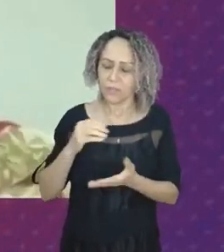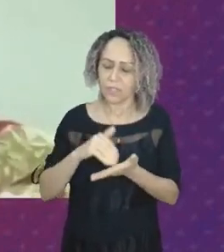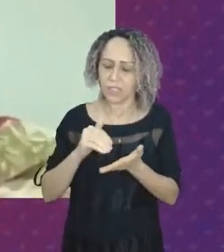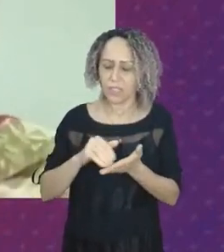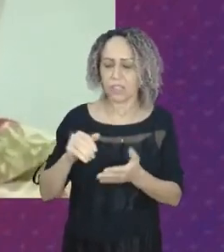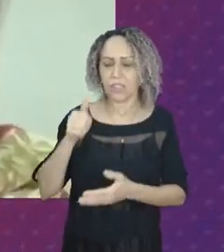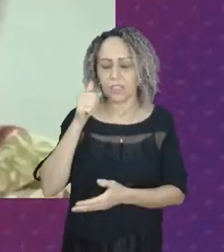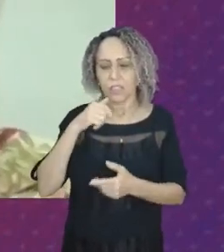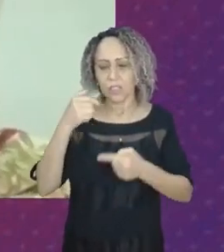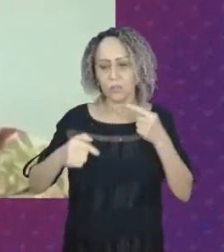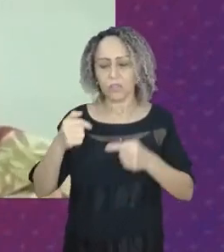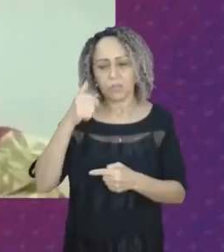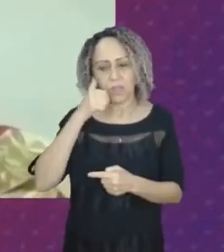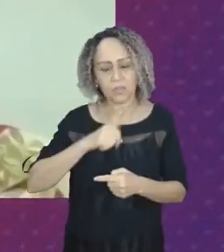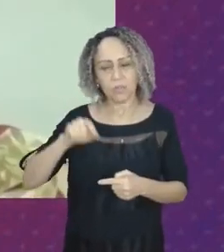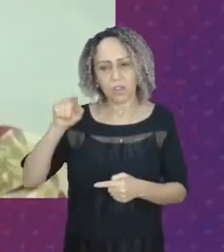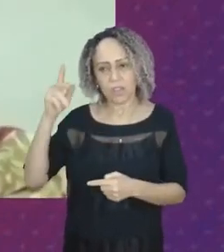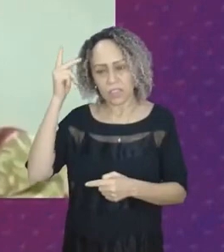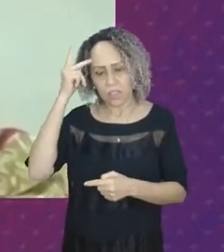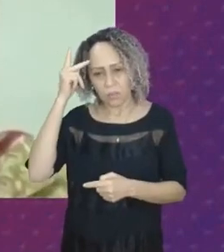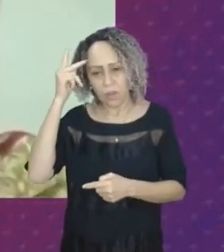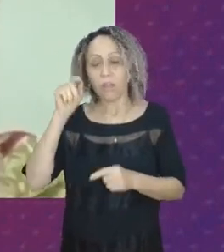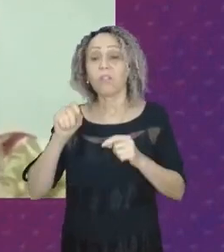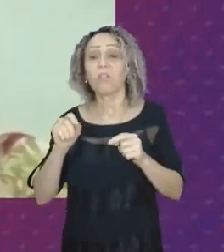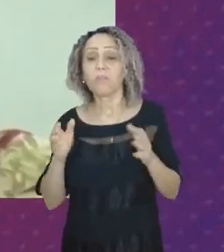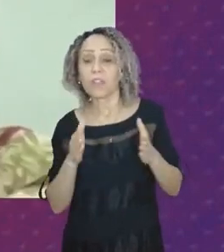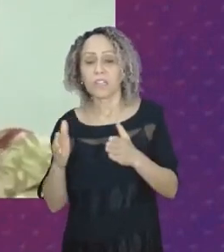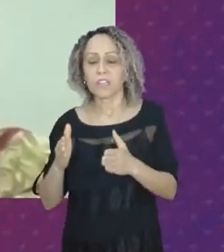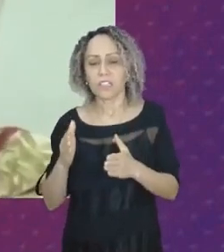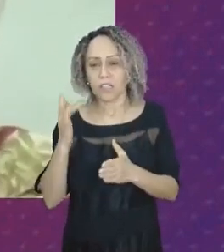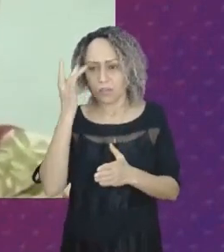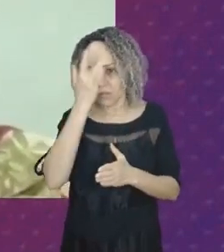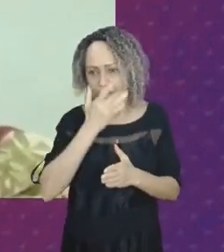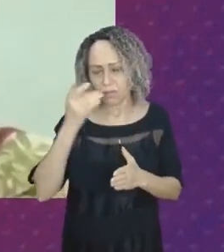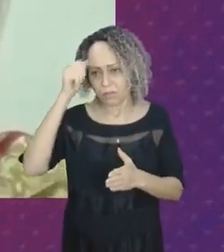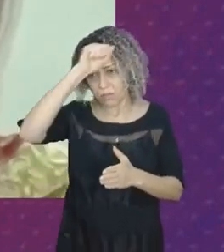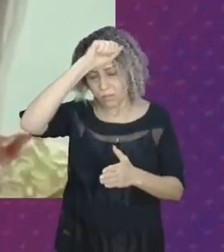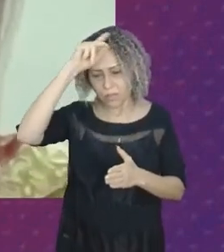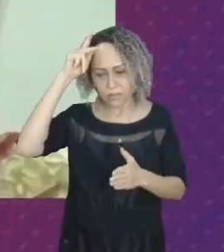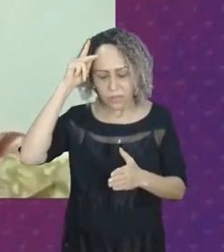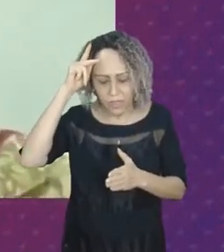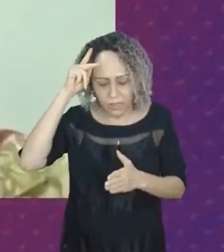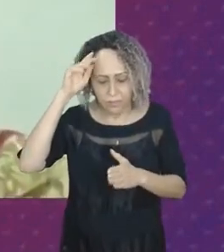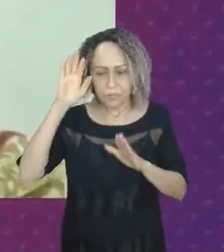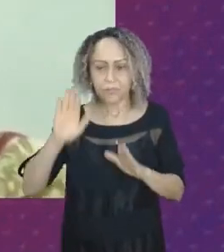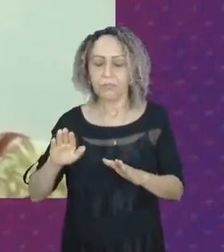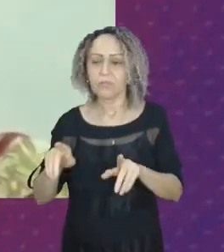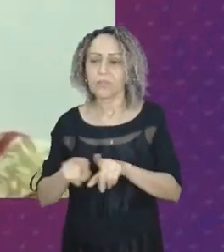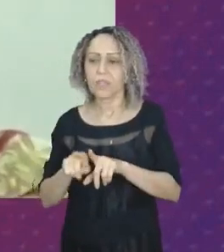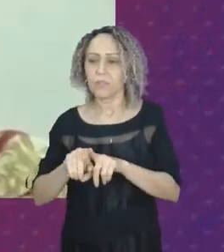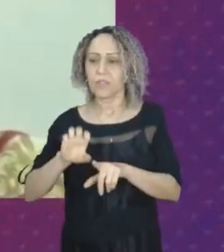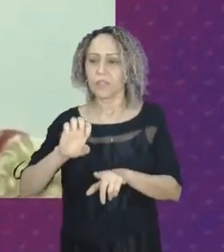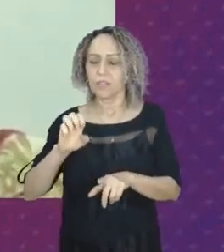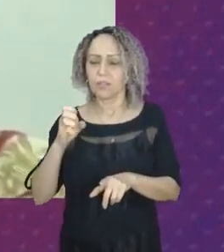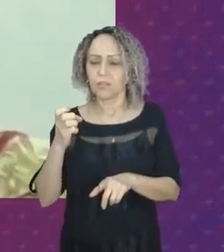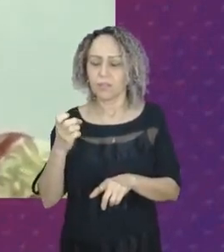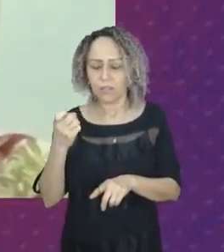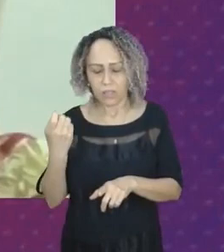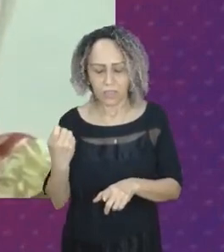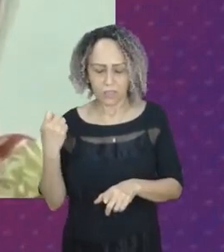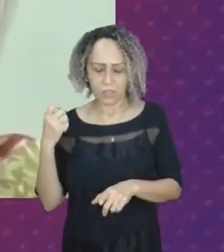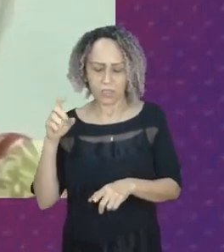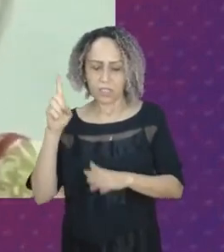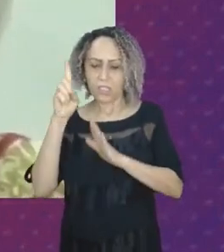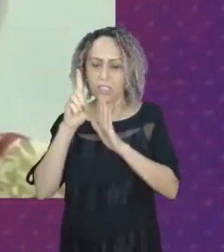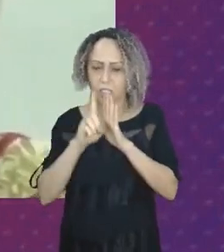2016, na gestão do prefeito Fernando Haddad. Sou ex-diretora de Gestão do Trabalho e Educação em Saúde do